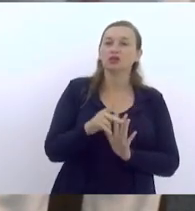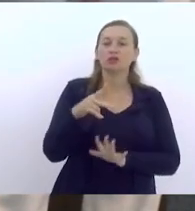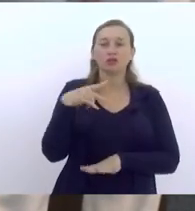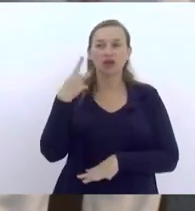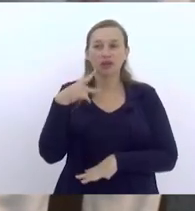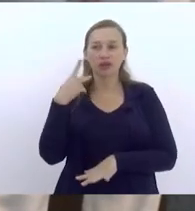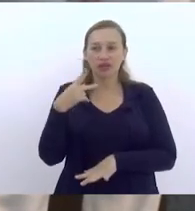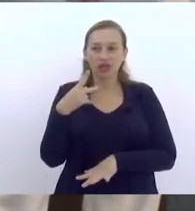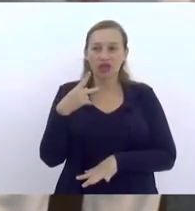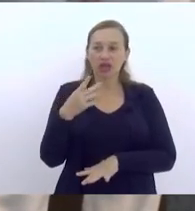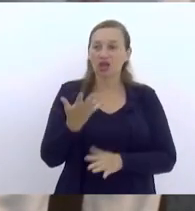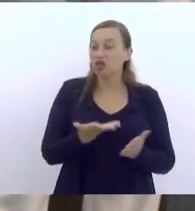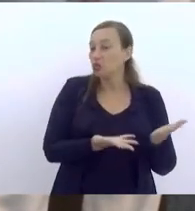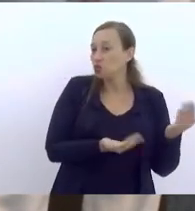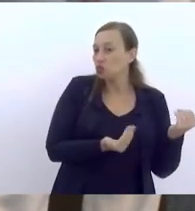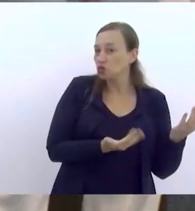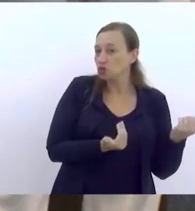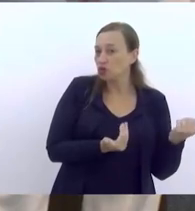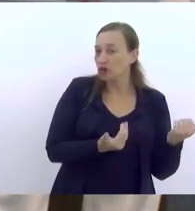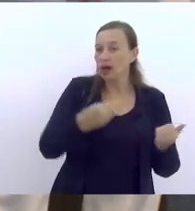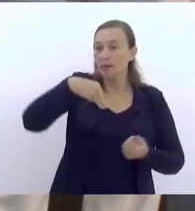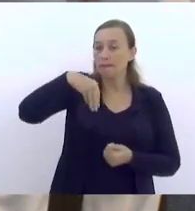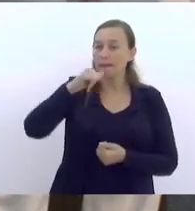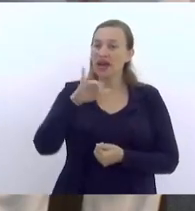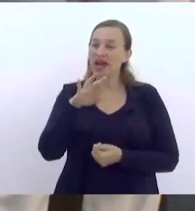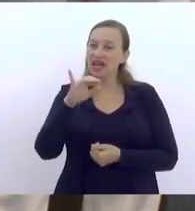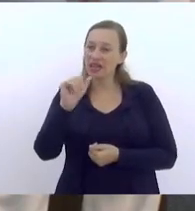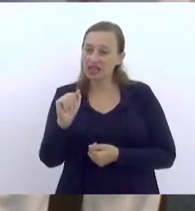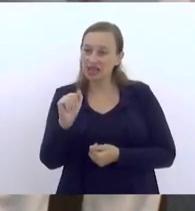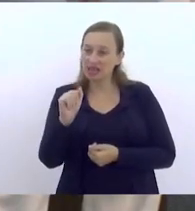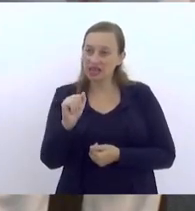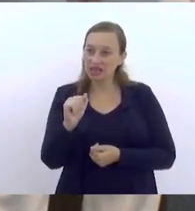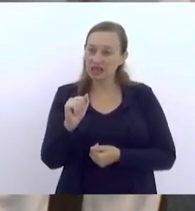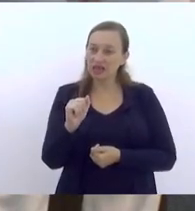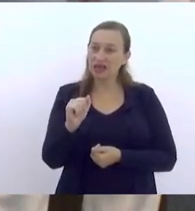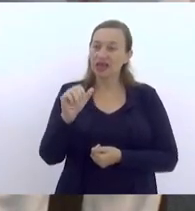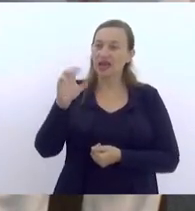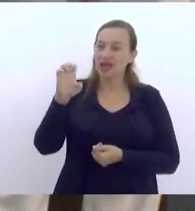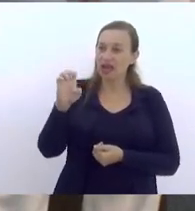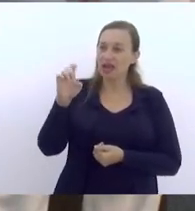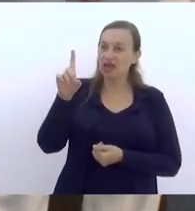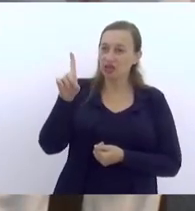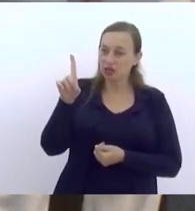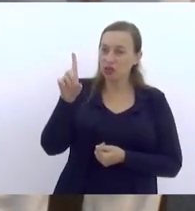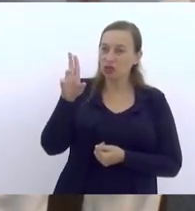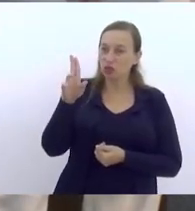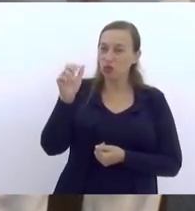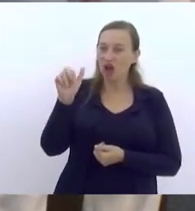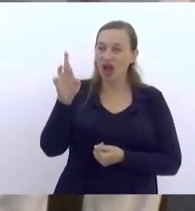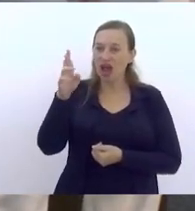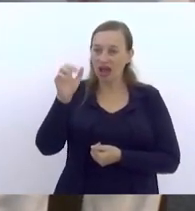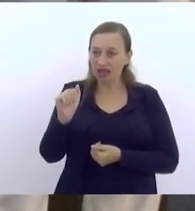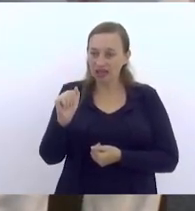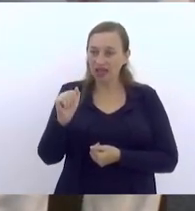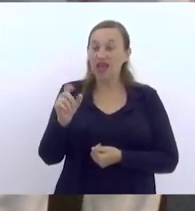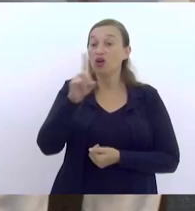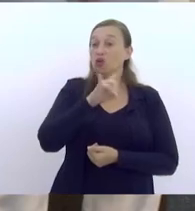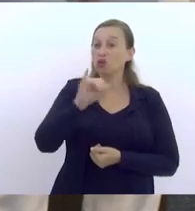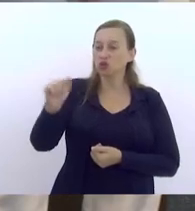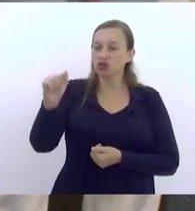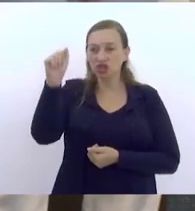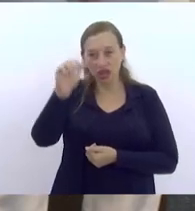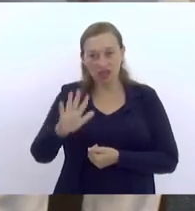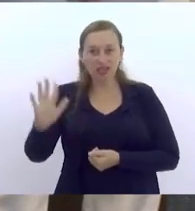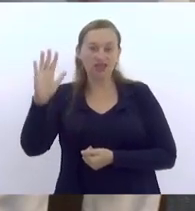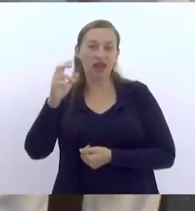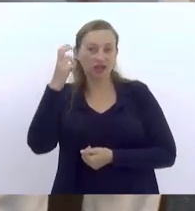a aluna Maria Eduarda, que propôs o Dia da Migração Asiática. Então, obviamente, todas as vênias, a cultura